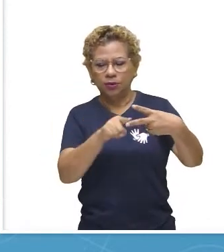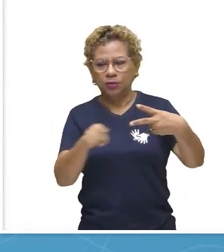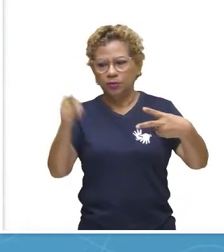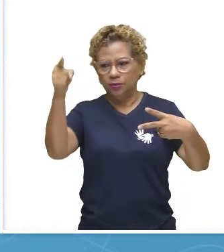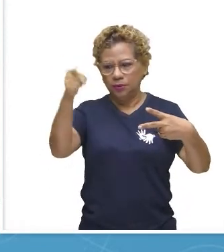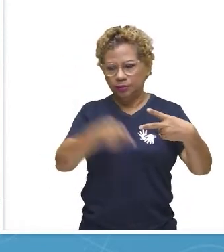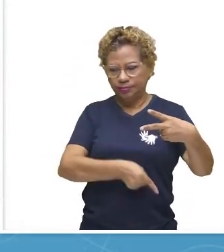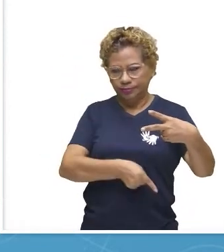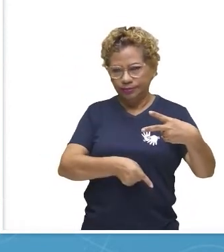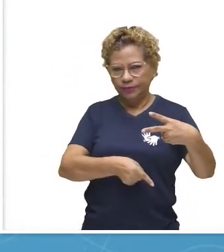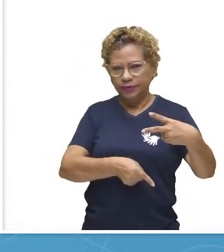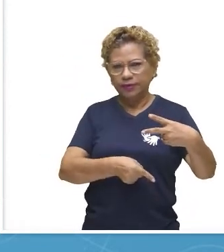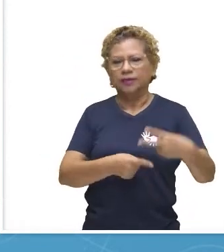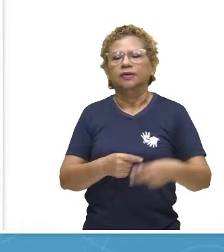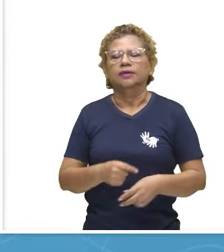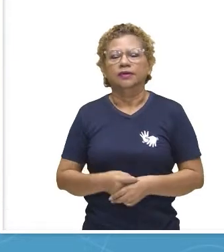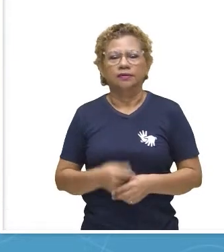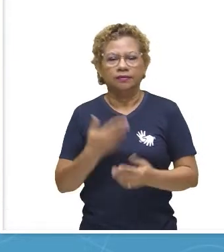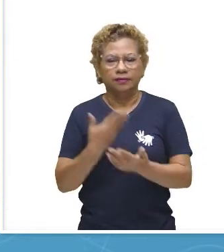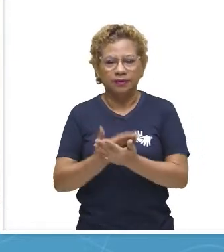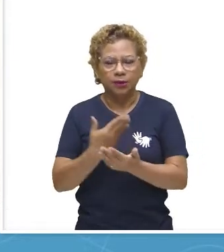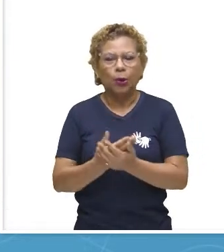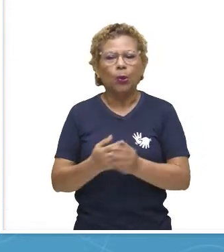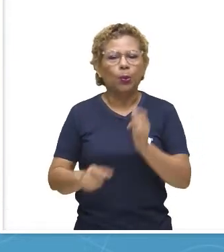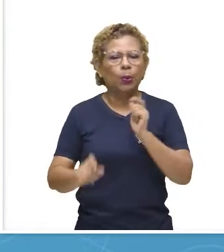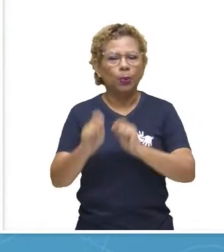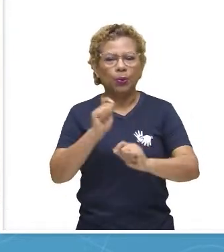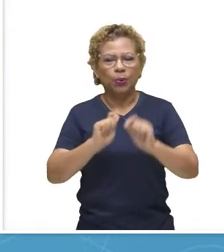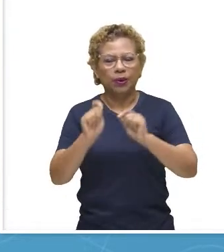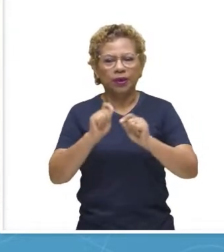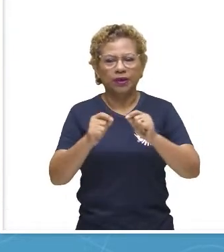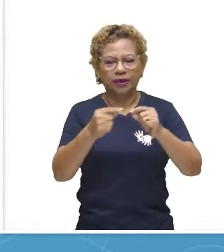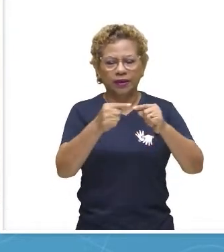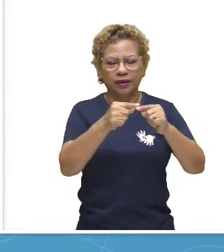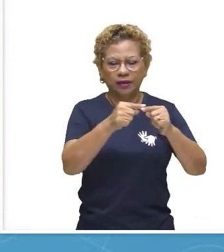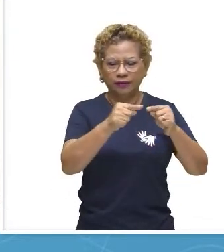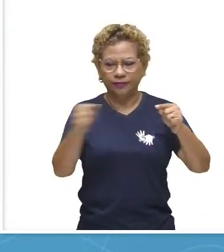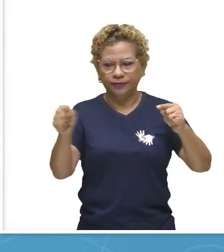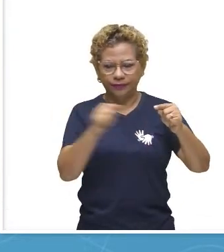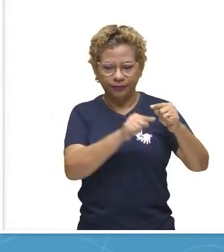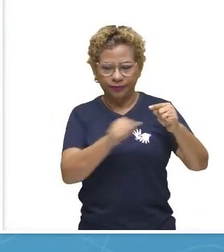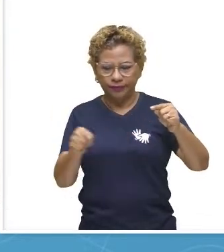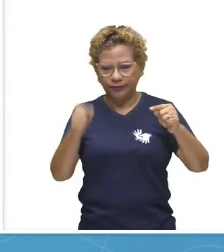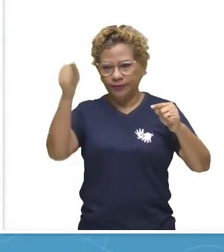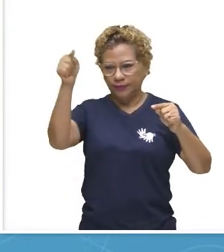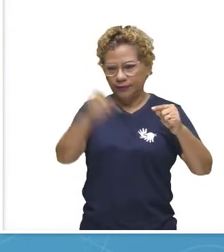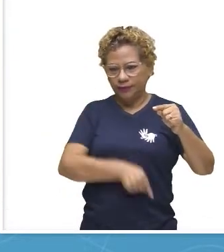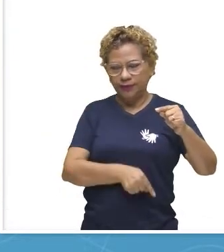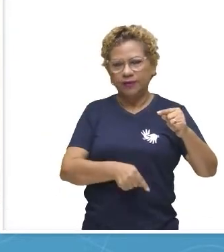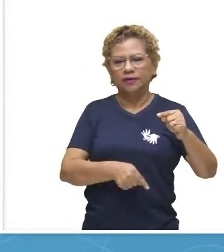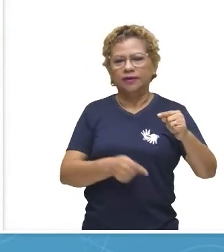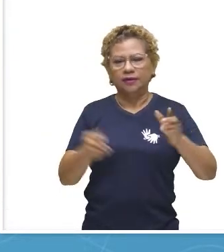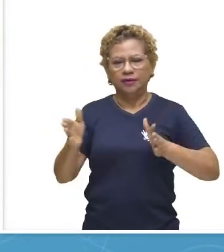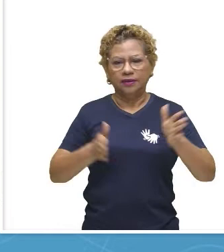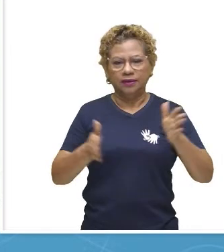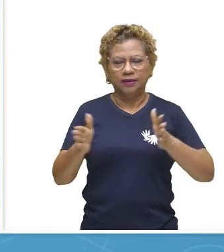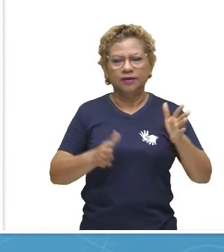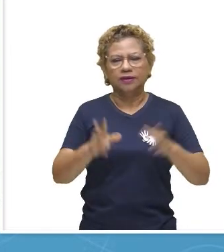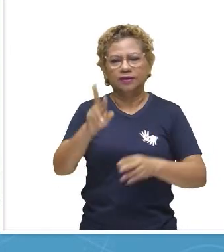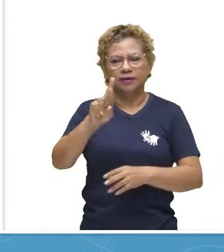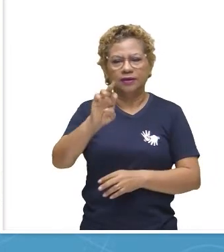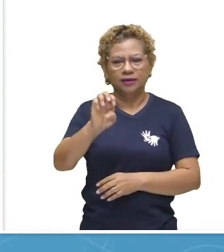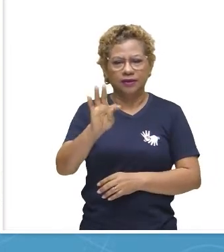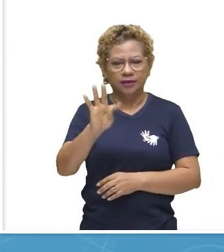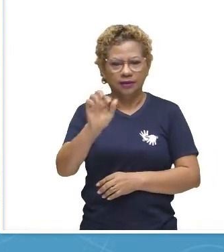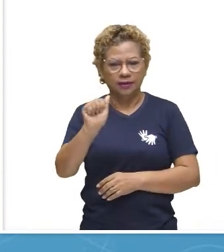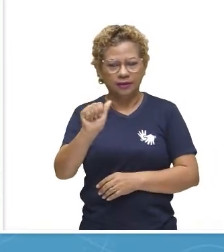aí então um pouco sobre o paralelismo entre retas, né? Então vamos começar aí o nosso